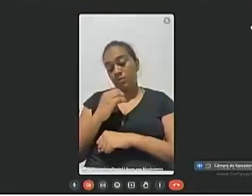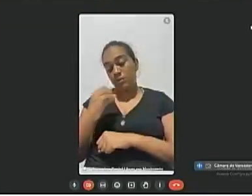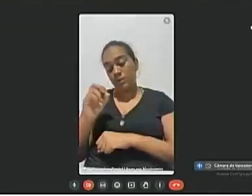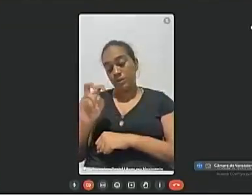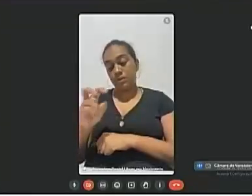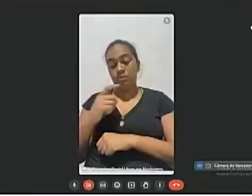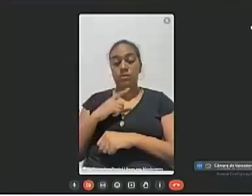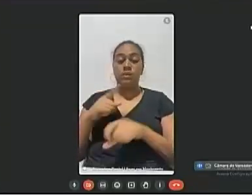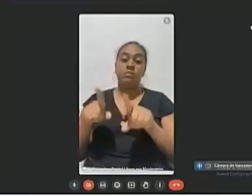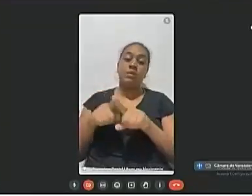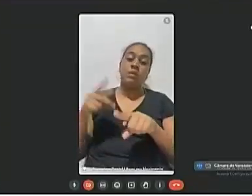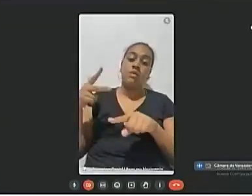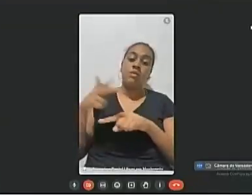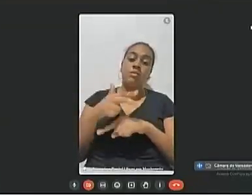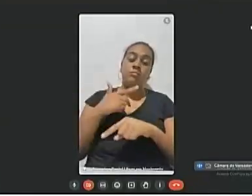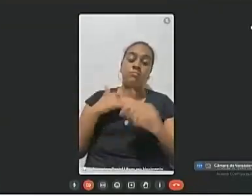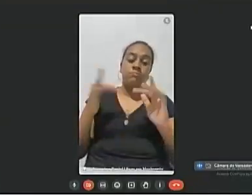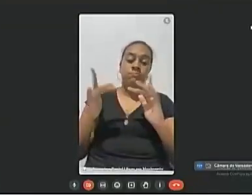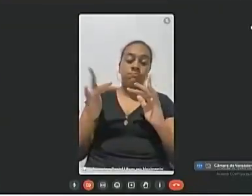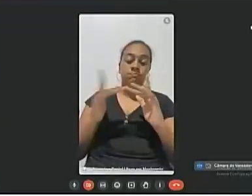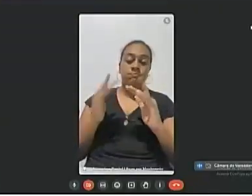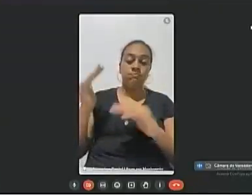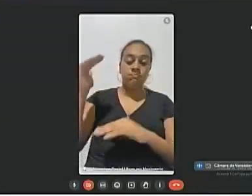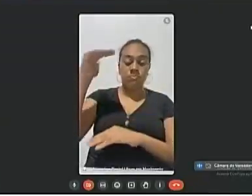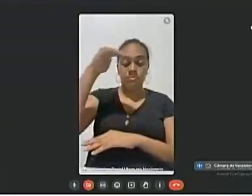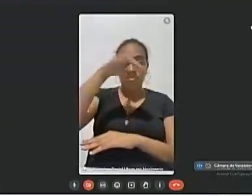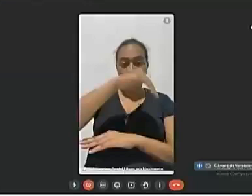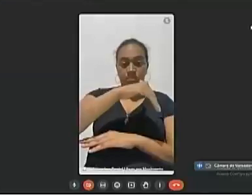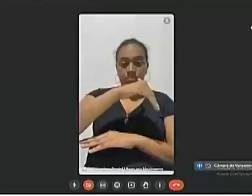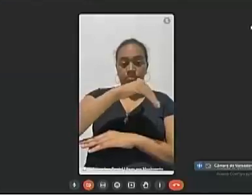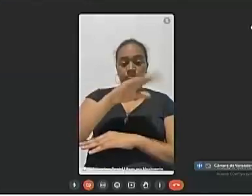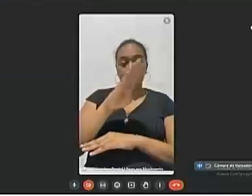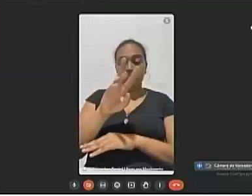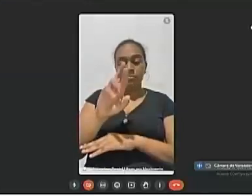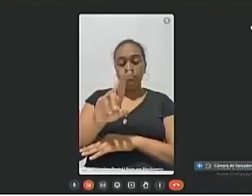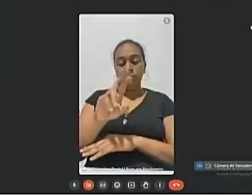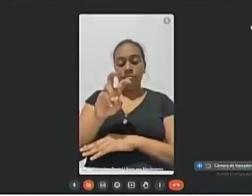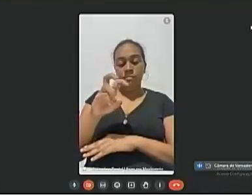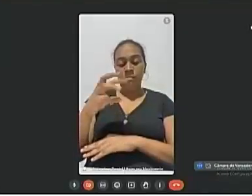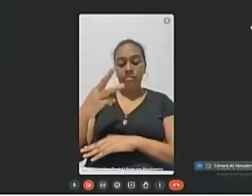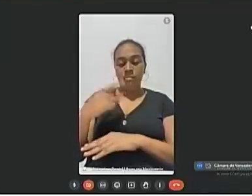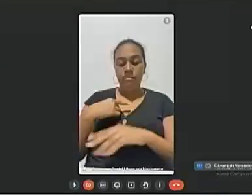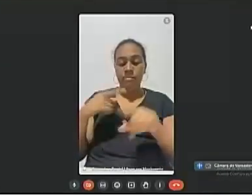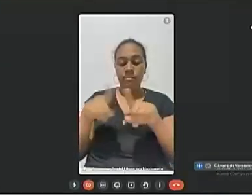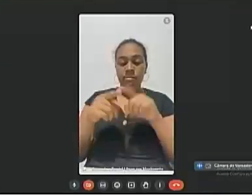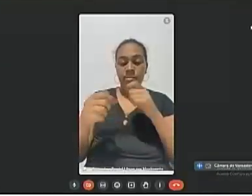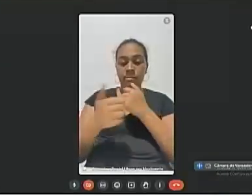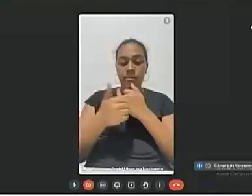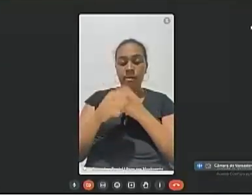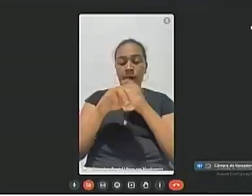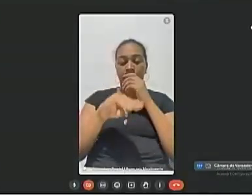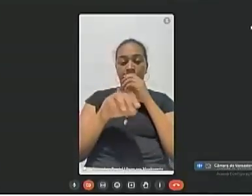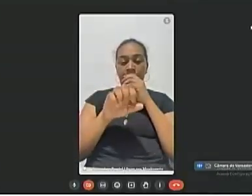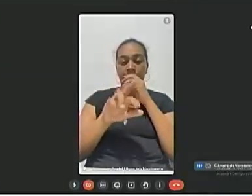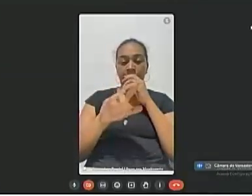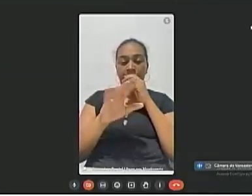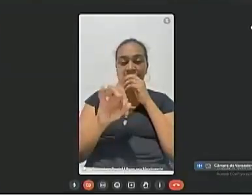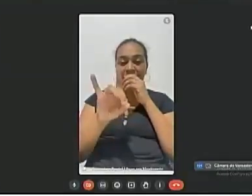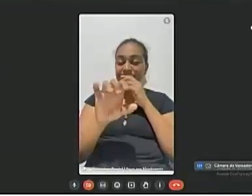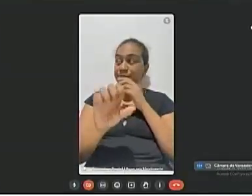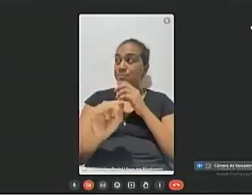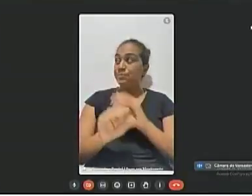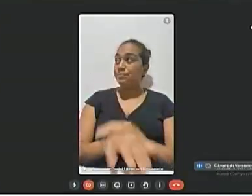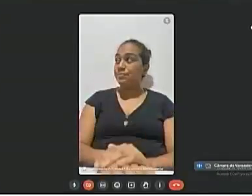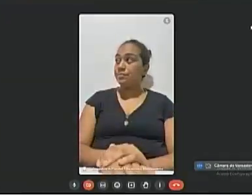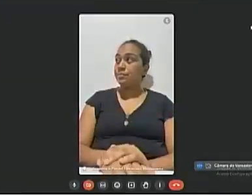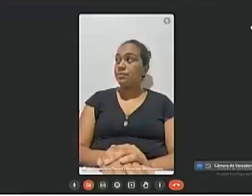pela estrada que conecta a Ponte do Arco com a BR-153, região da Dona Mercedes, passar um canal por ali e seguir ele,